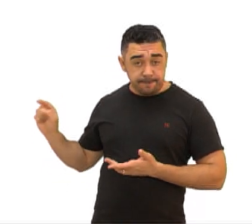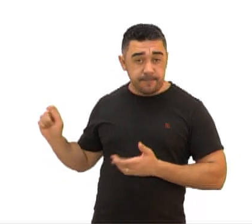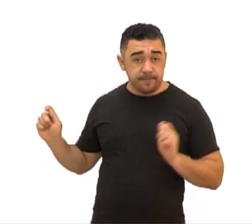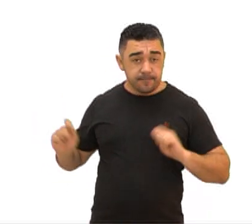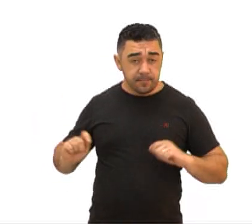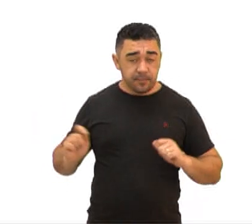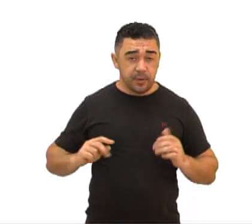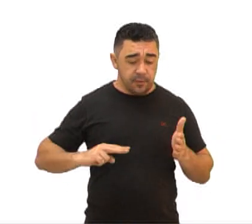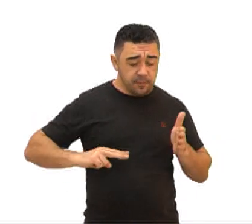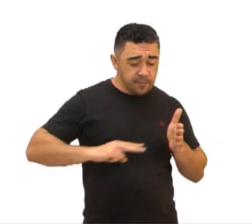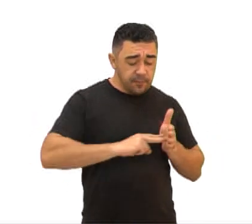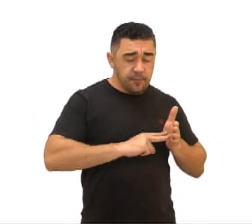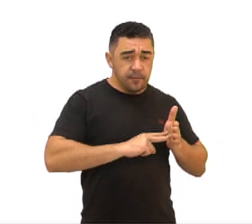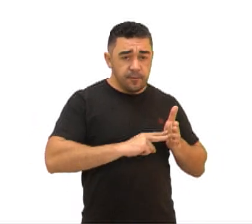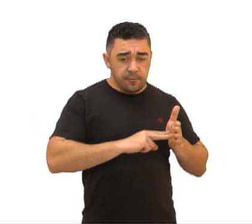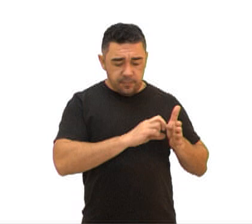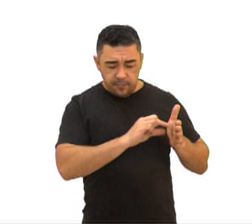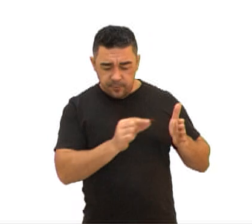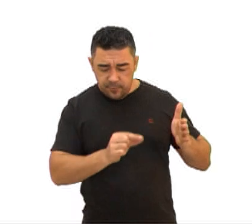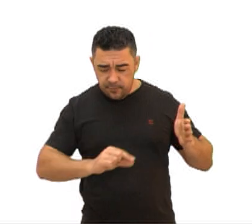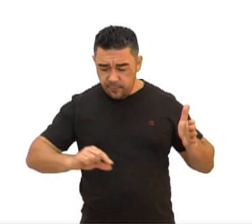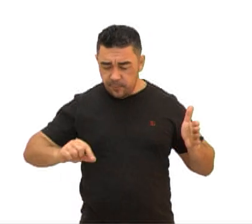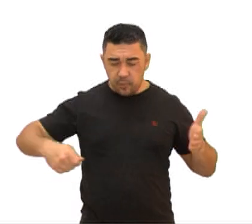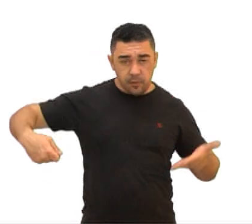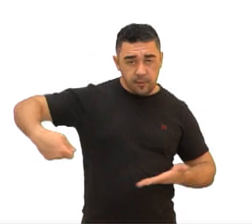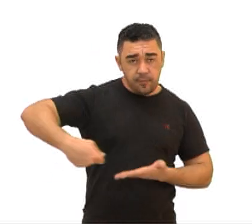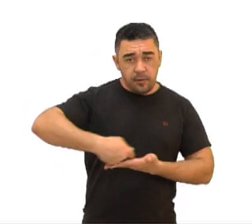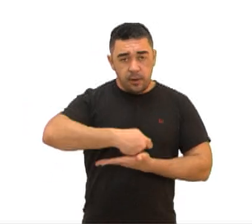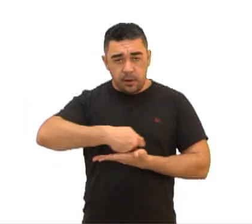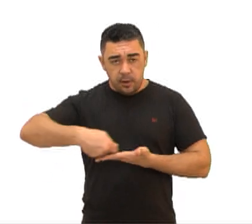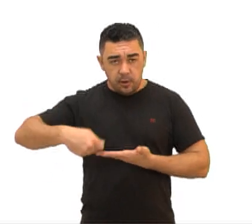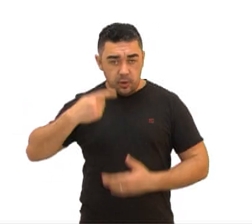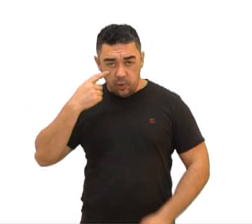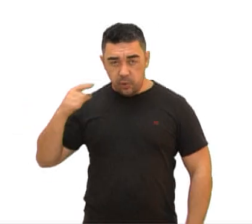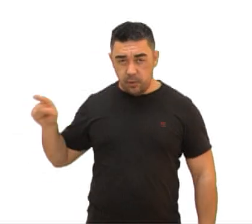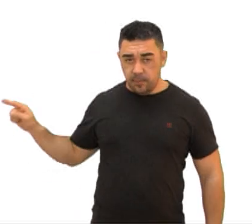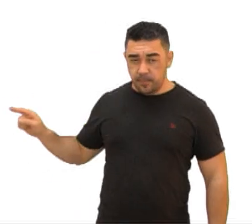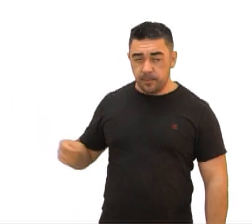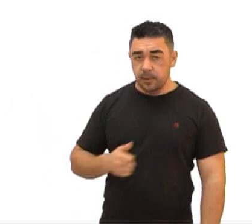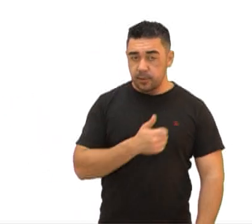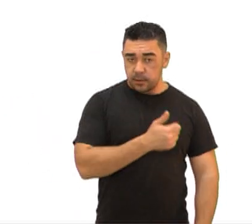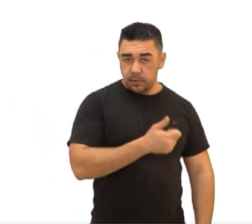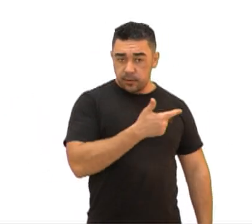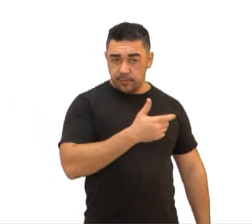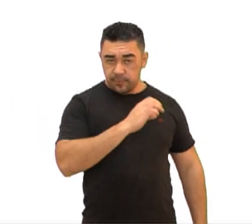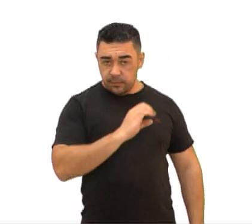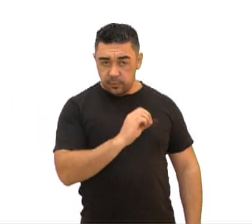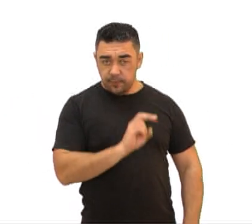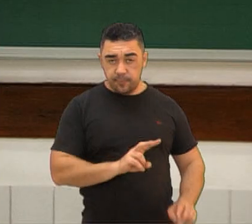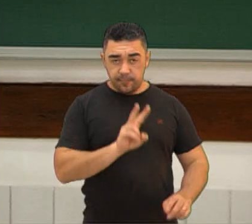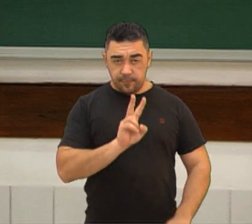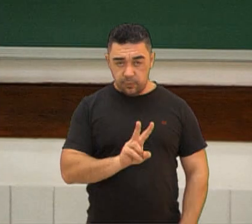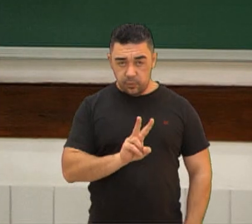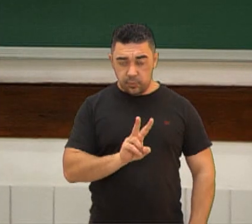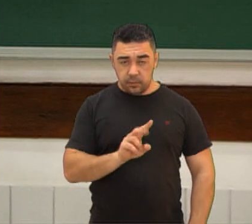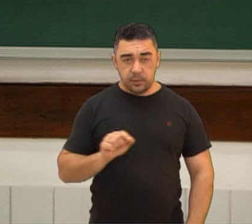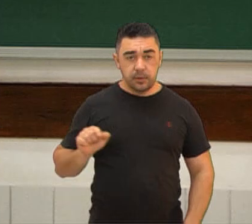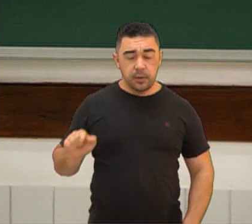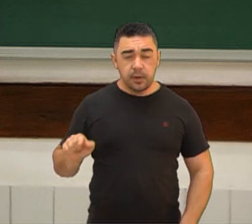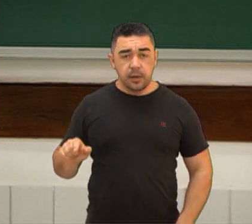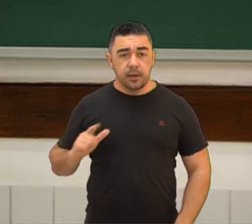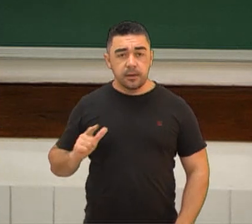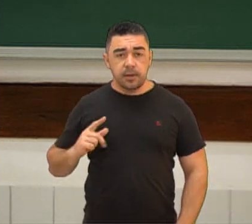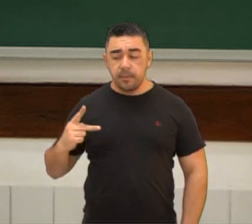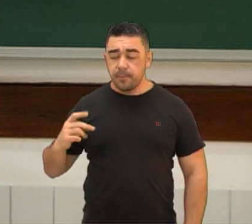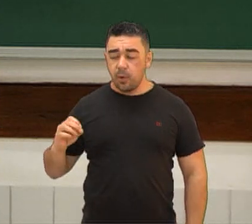alimentar o ferro de passar? Veja, o ferro de passar está ligado em 120 volts e a potência do ferro é 960